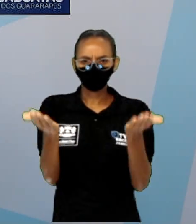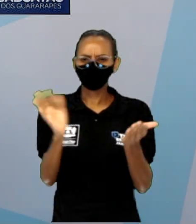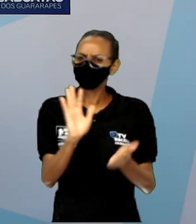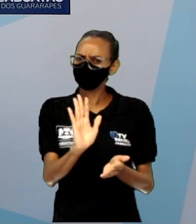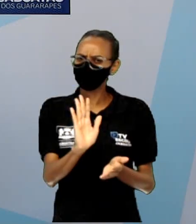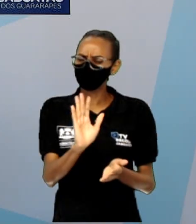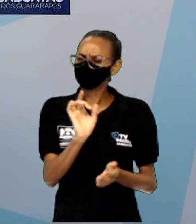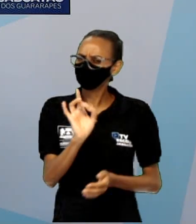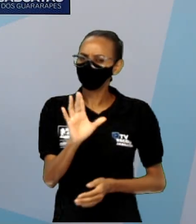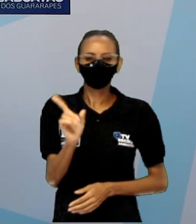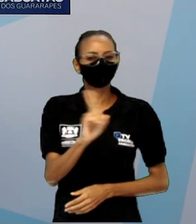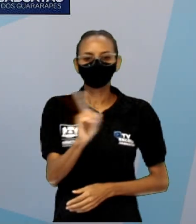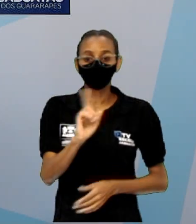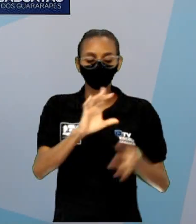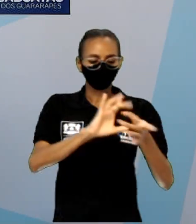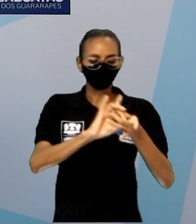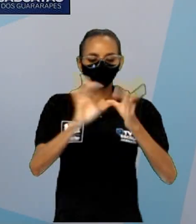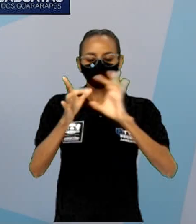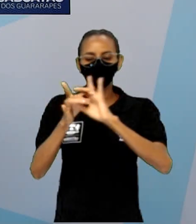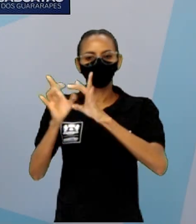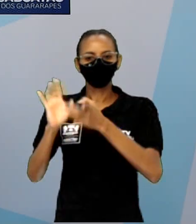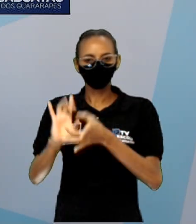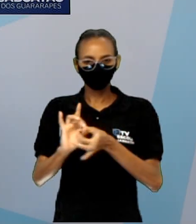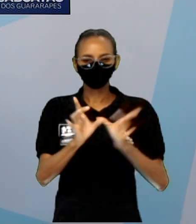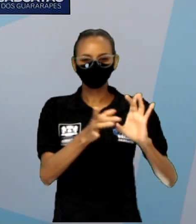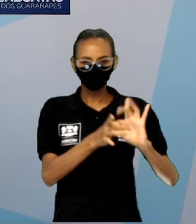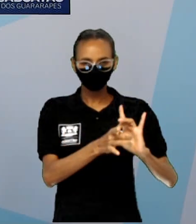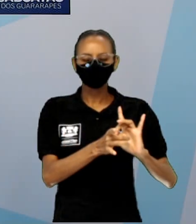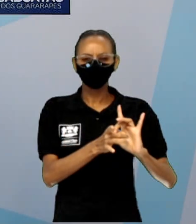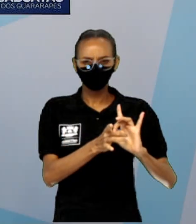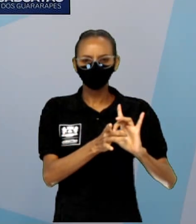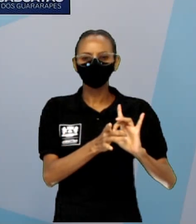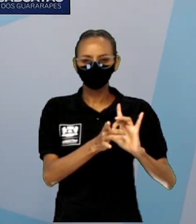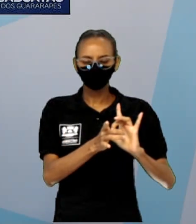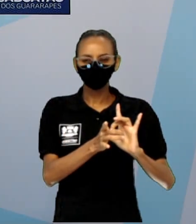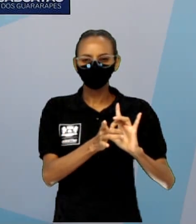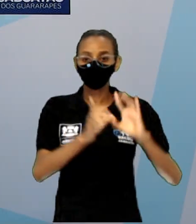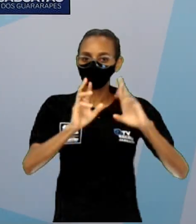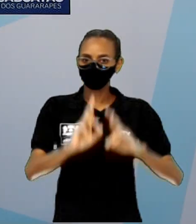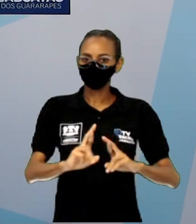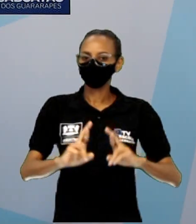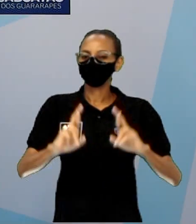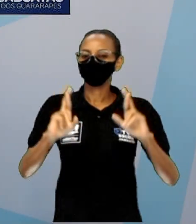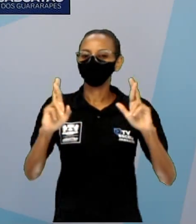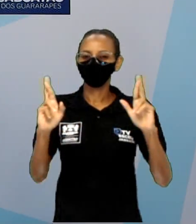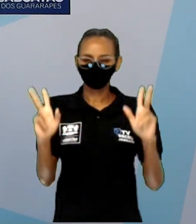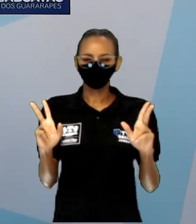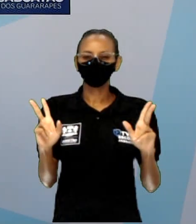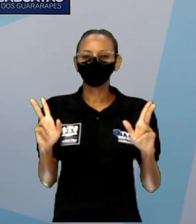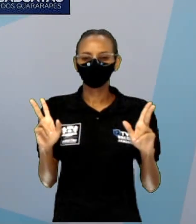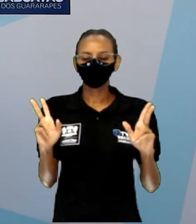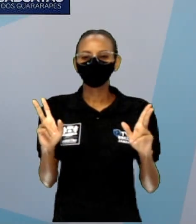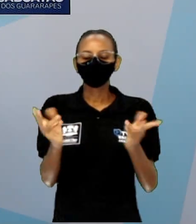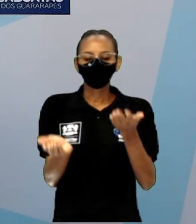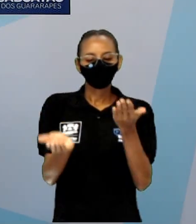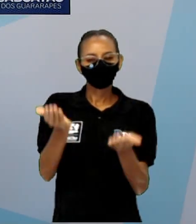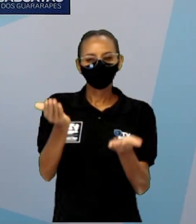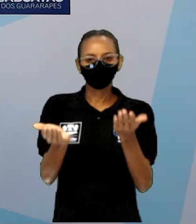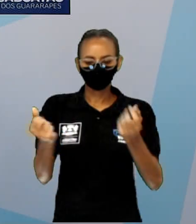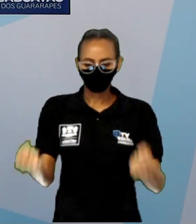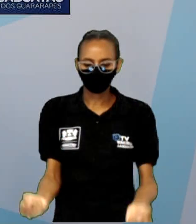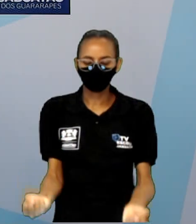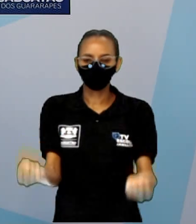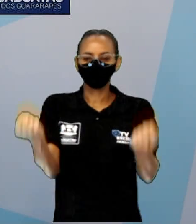bem isso só nas Olimpíadas não, vocês vão ver o quanto esse peso nos traz. O que é esse peso a ser